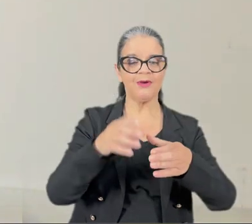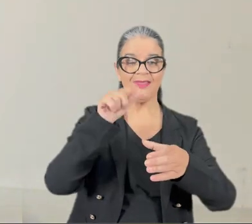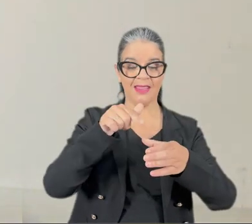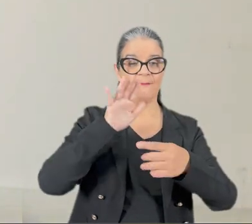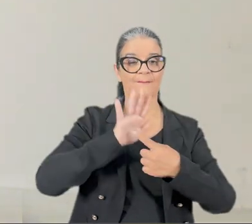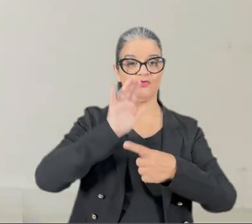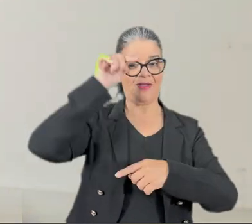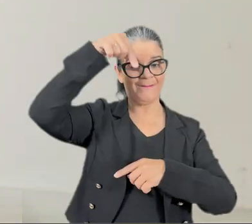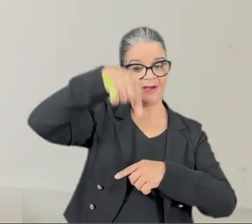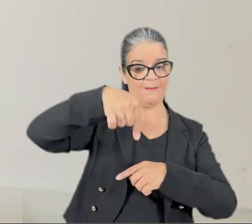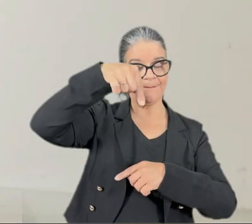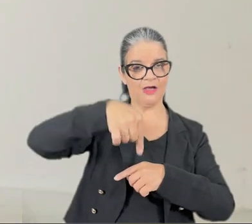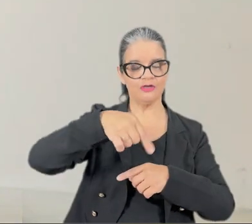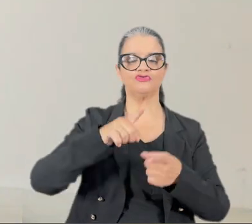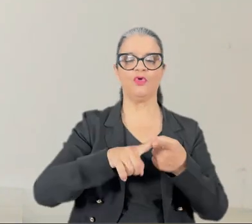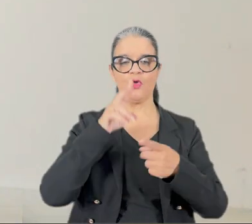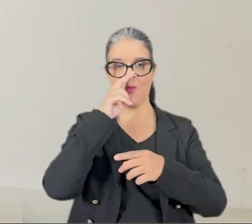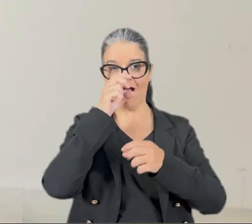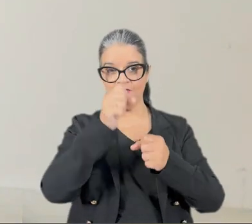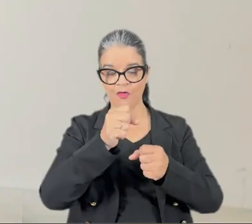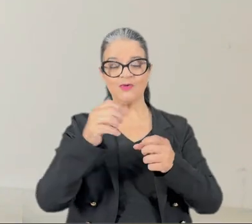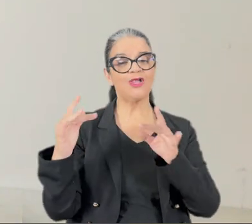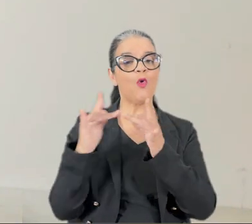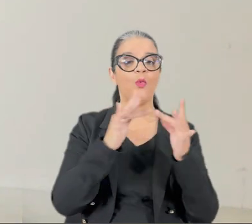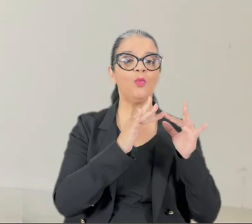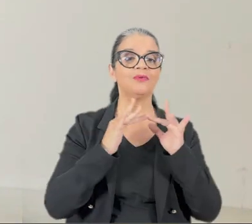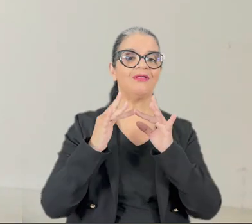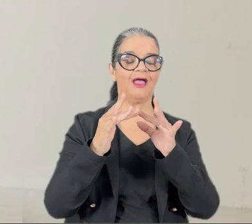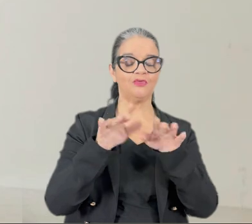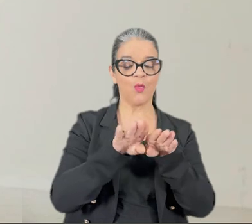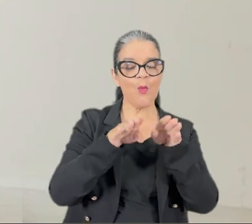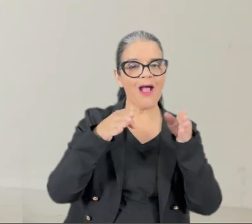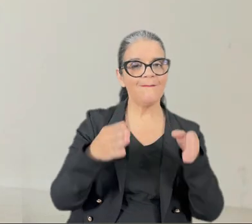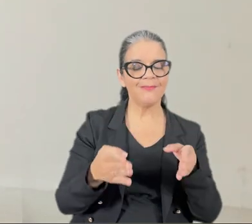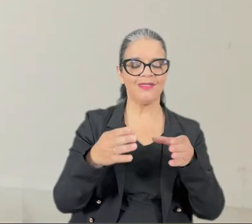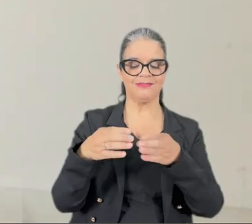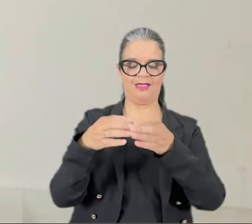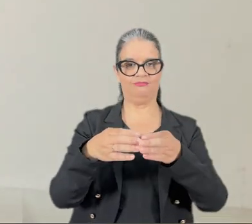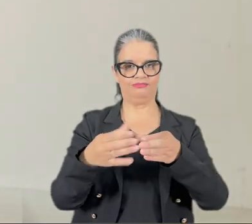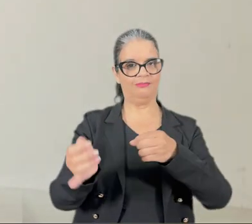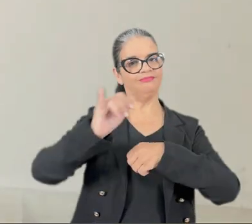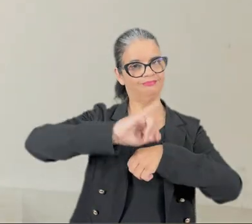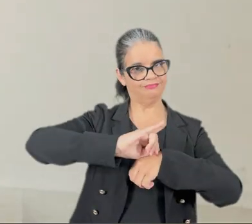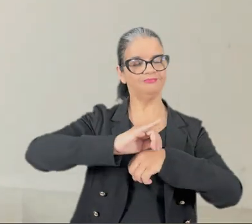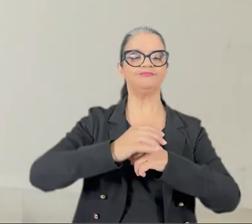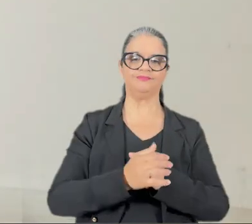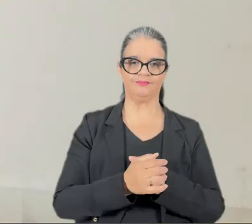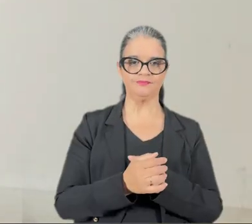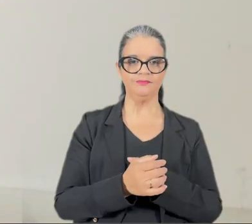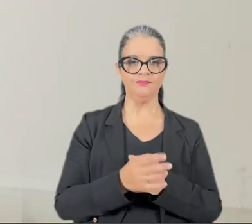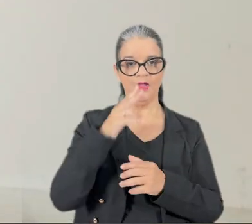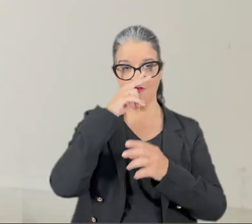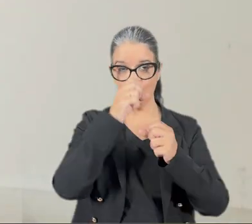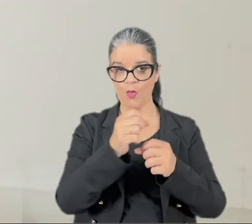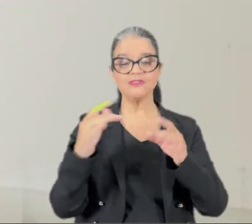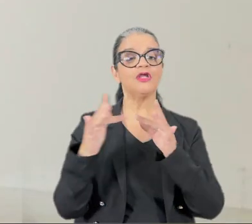aponta para baixo, e uma força de contato da mesa no bloco para cima.